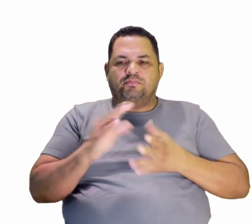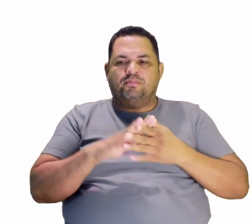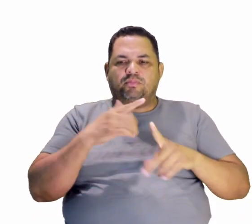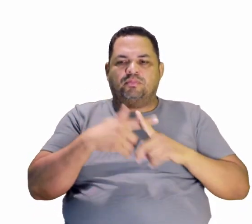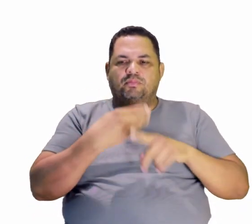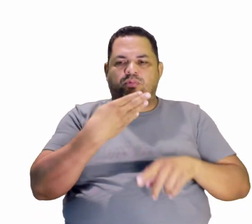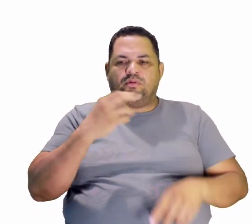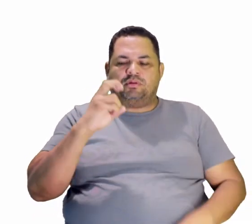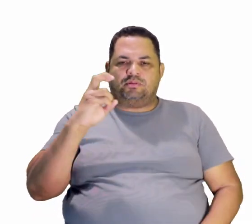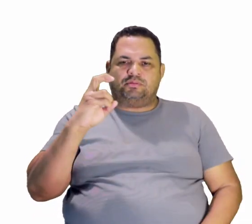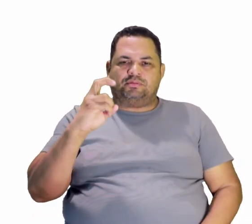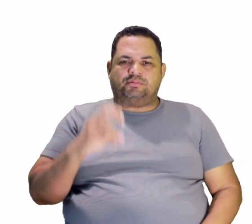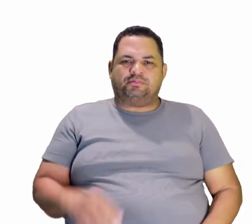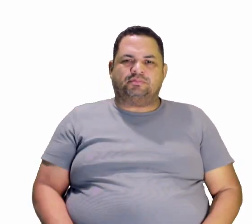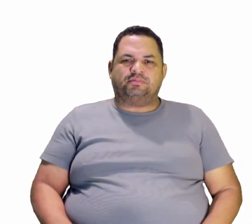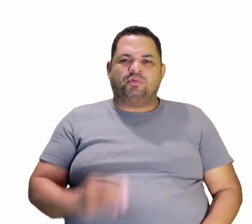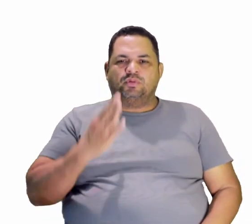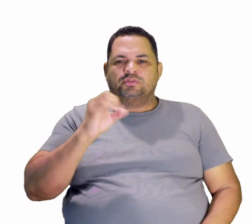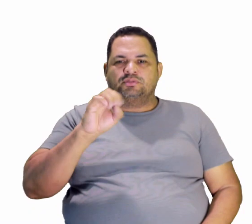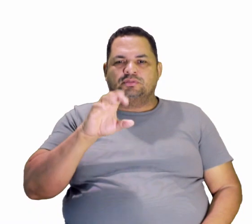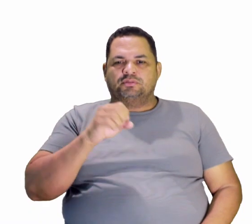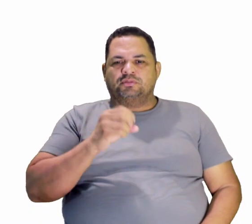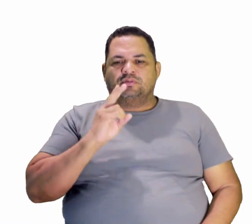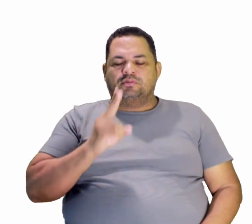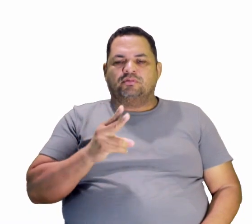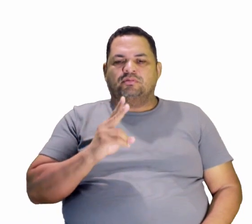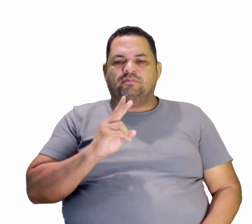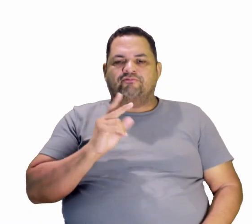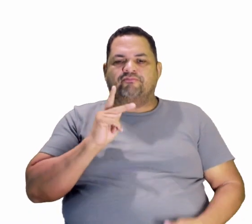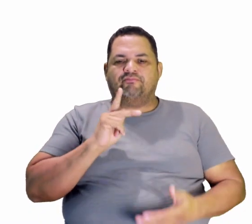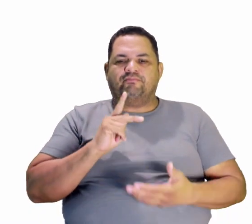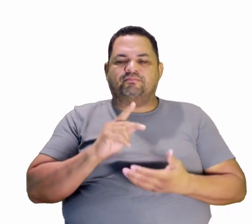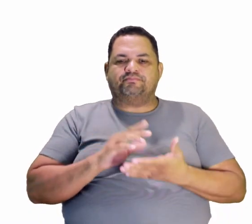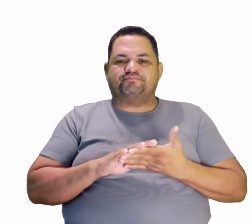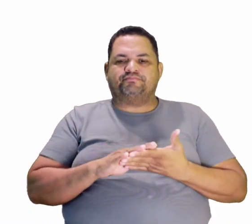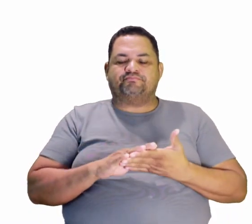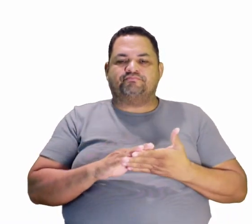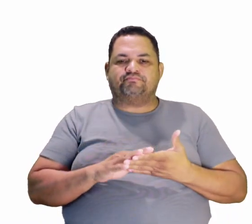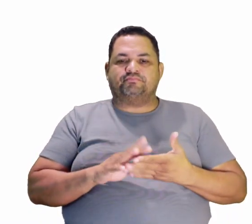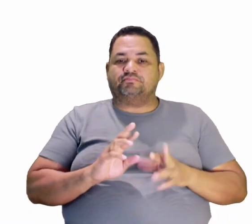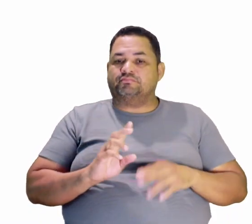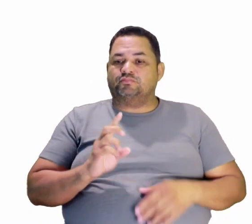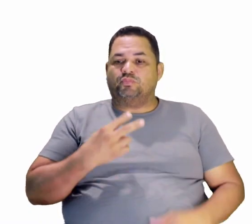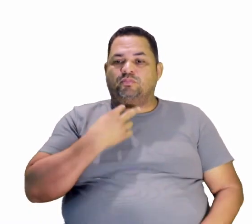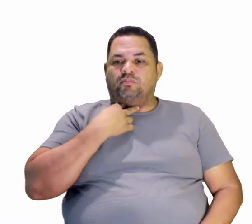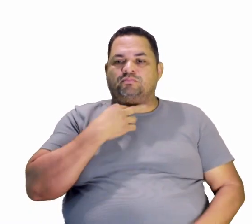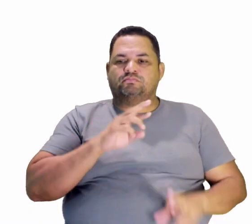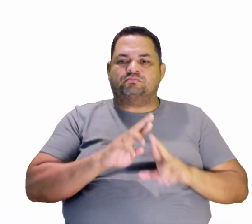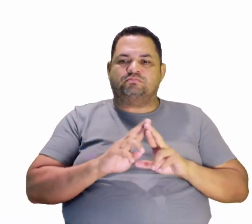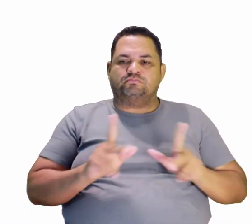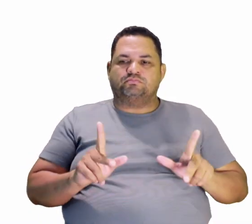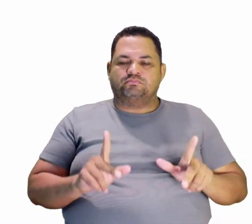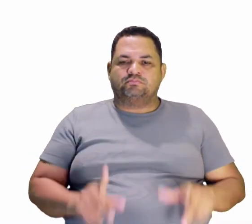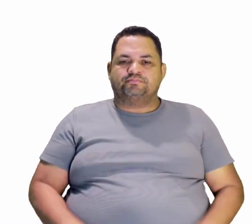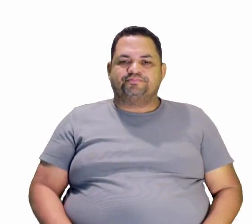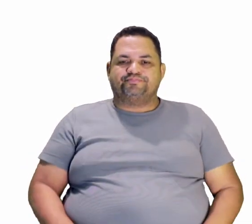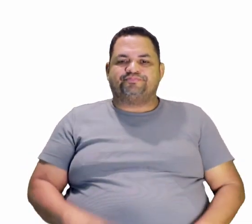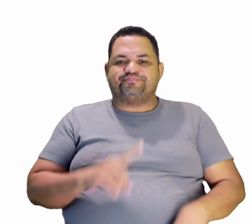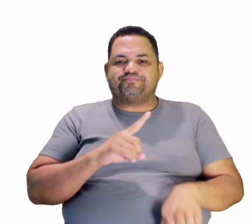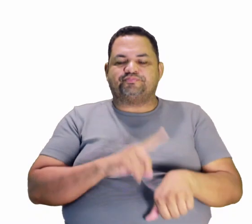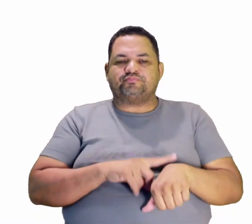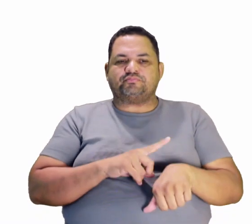45 ele tem um seno e cosseno do mesmo valor. Então, a resposta também é a mesma. Não poderia ser diferente, tá? O tempo,